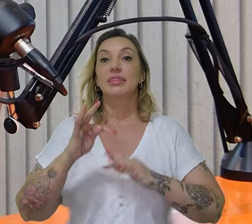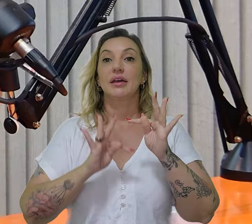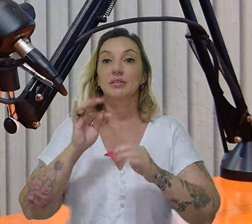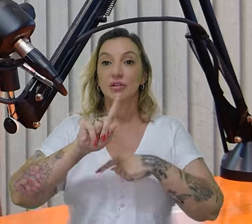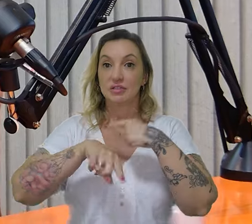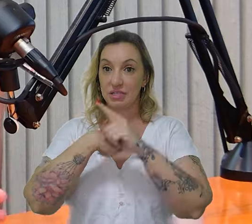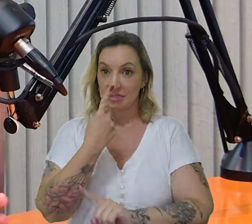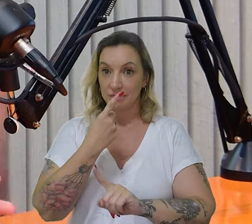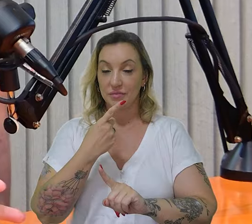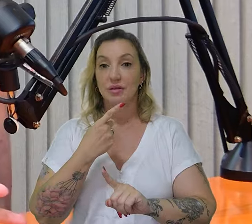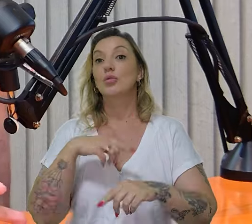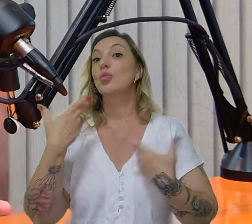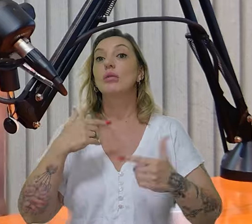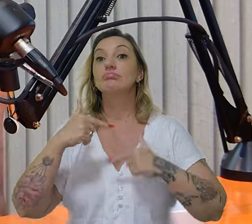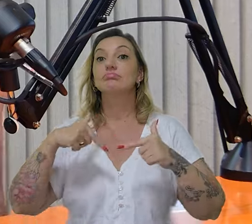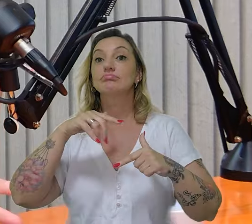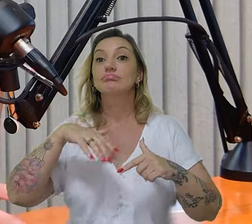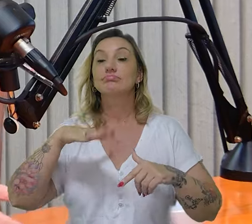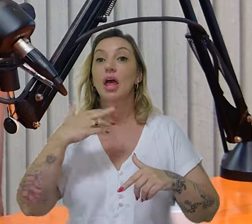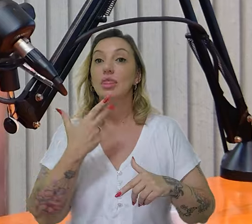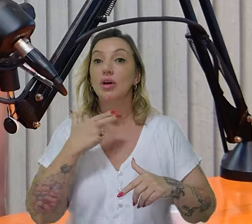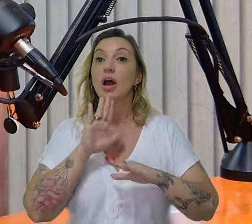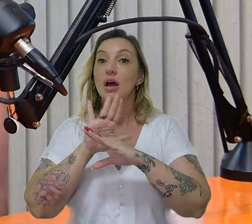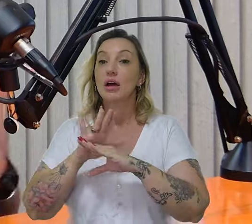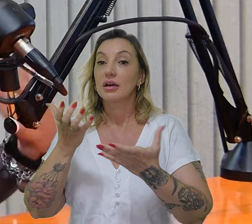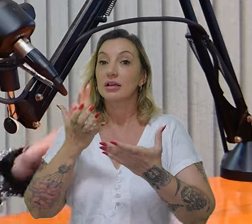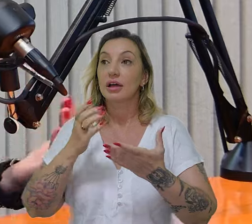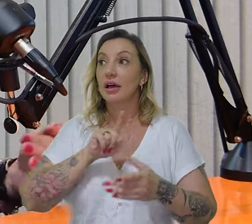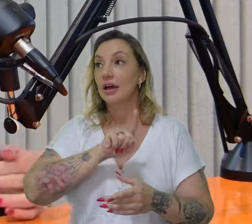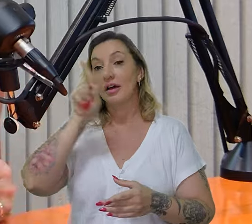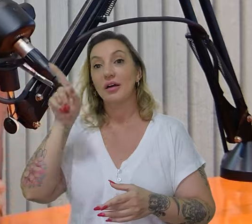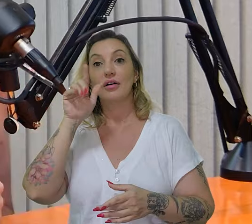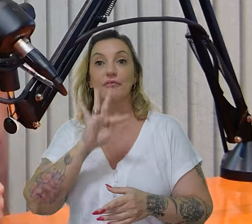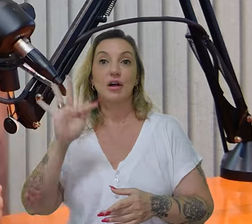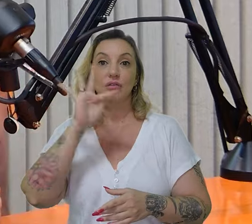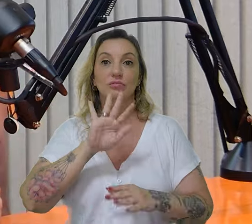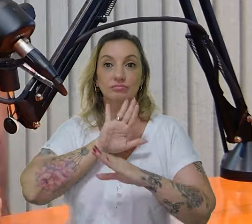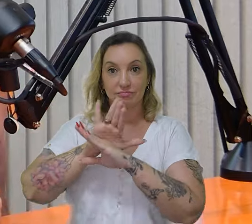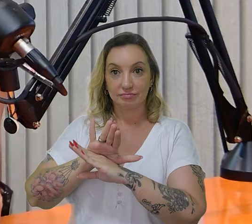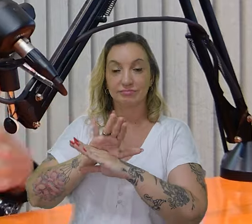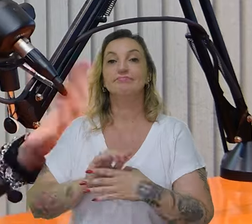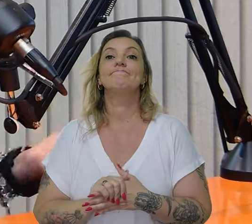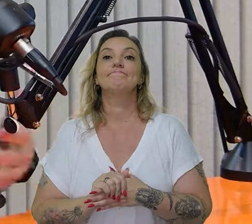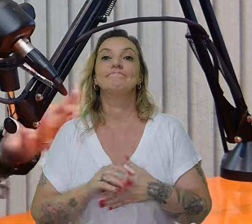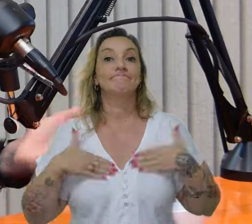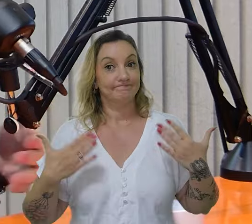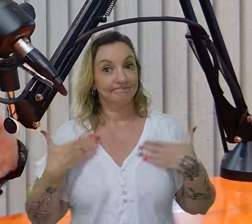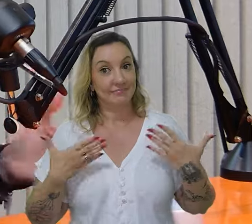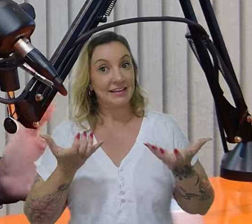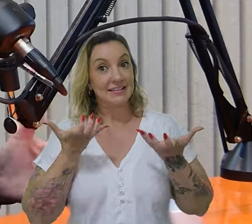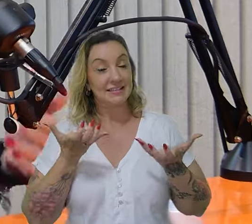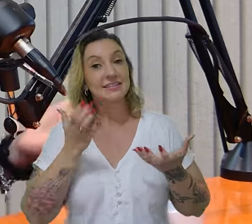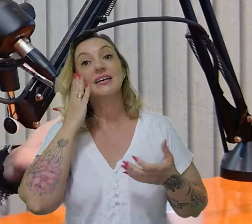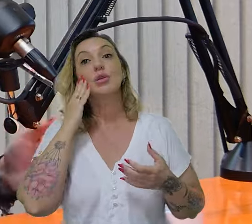emergentes que carreiras estão por aí e ajudar quem quiser ir para fceo a gente fica muito feliz de ajudar é mas quem quiser